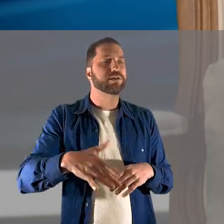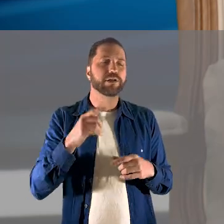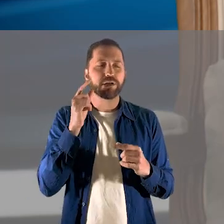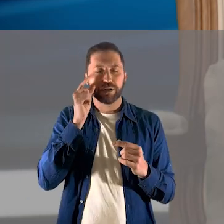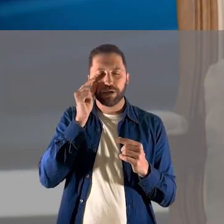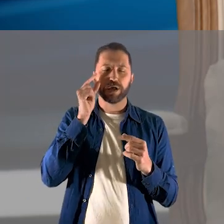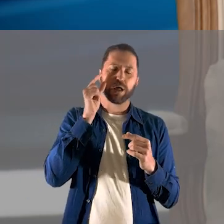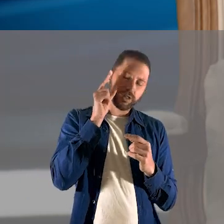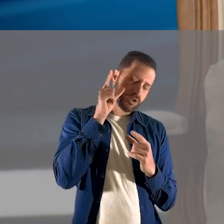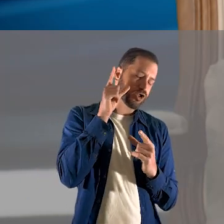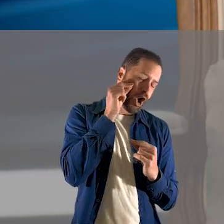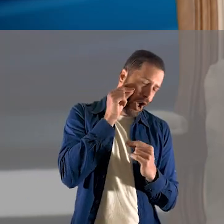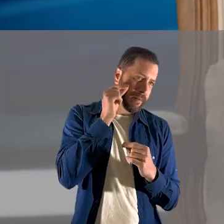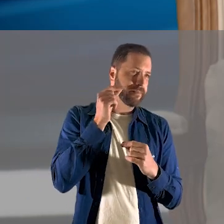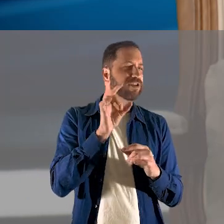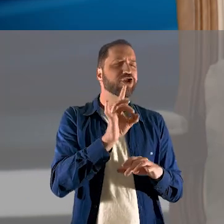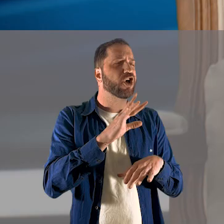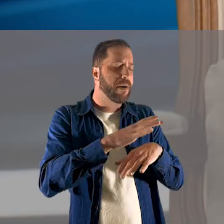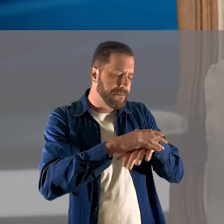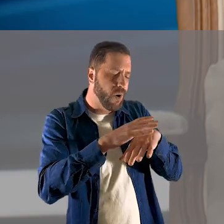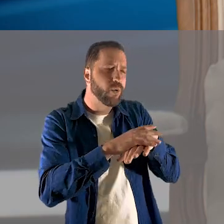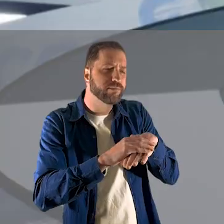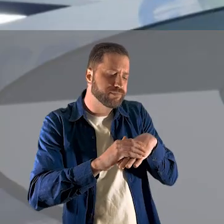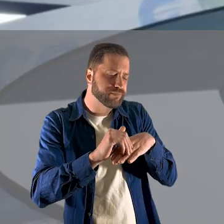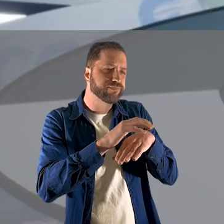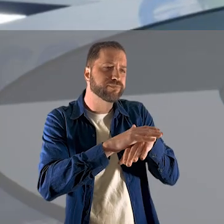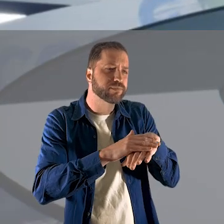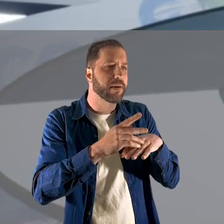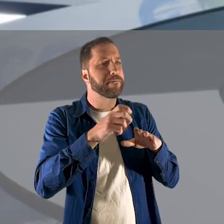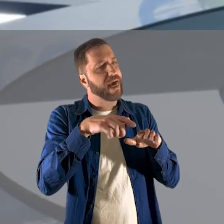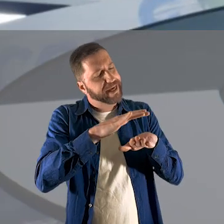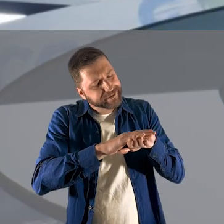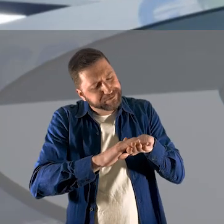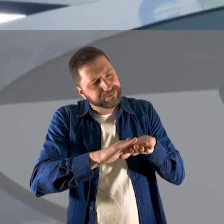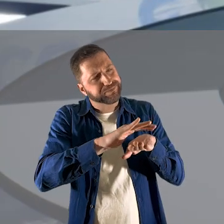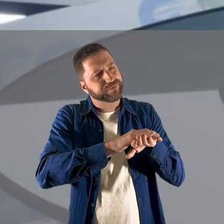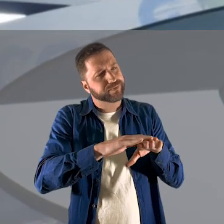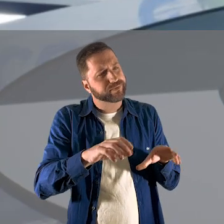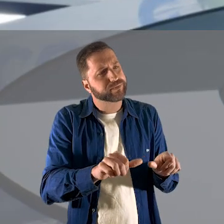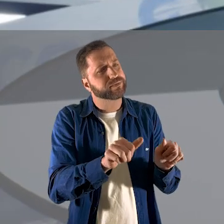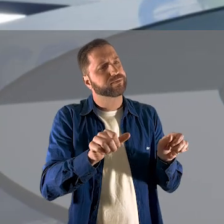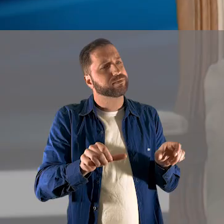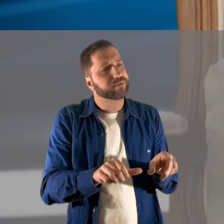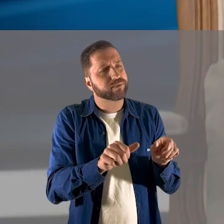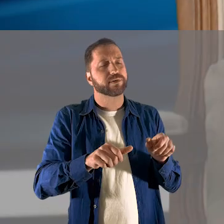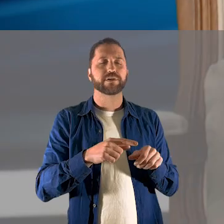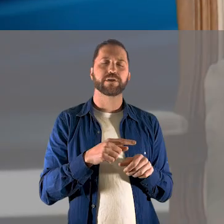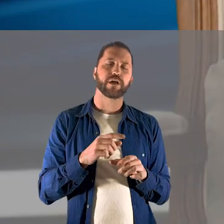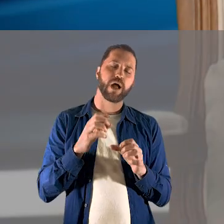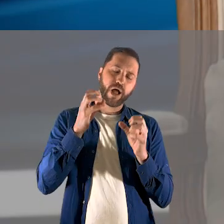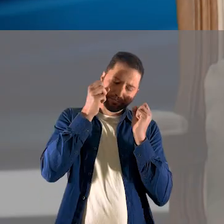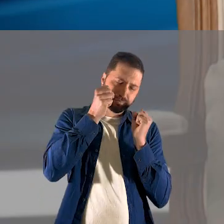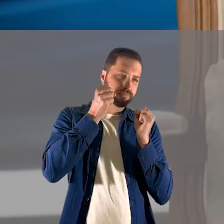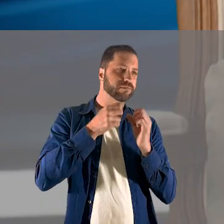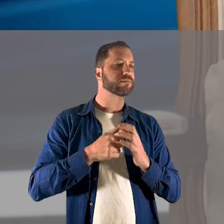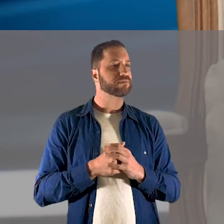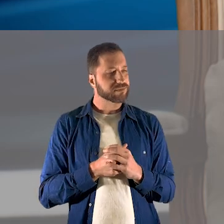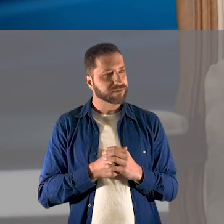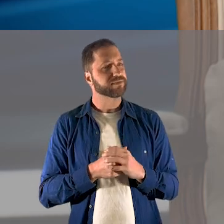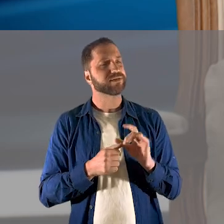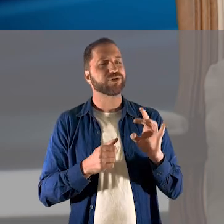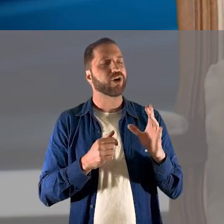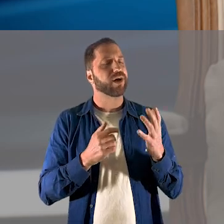a dormir só você acariciando ali a mãozinha o pezinho dessas crianças mas é o acolhimento